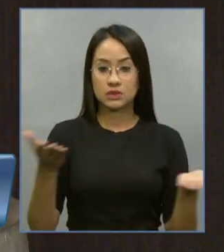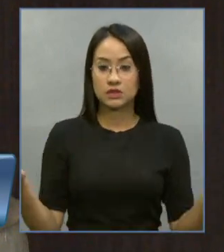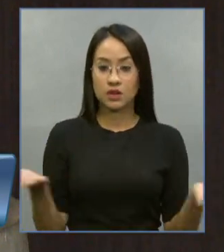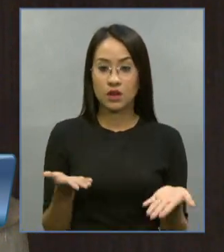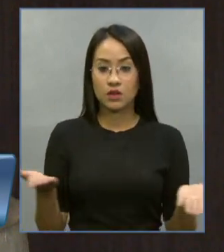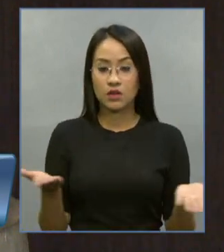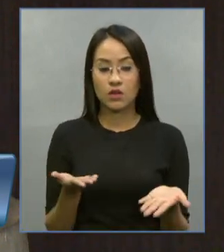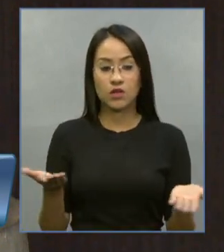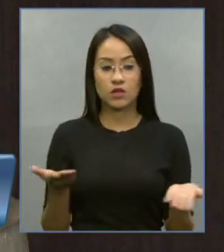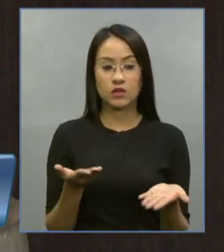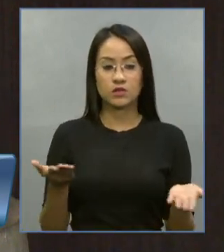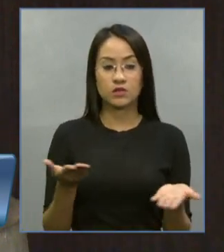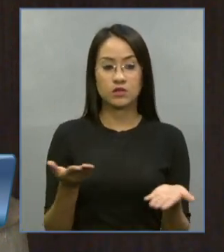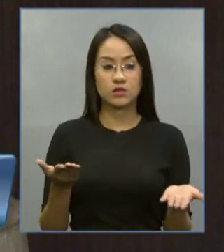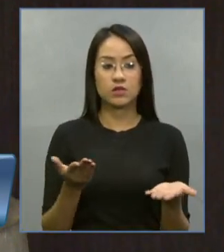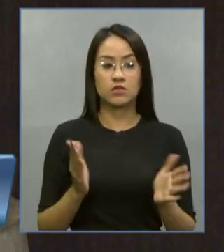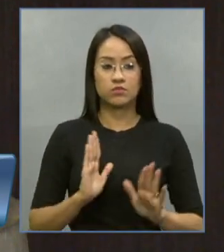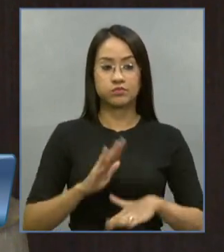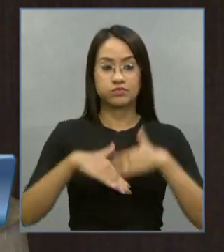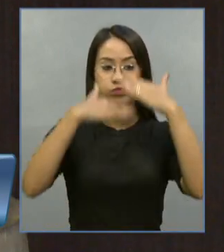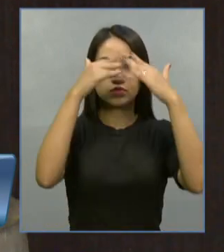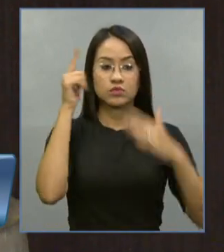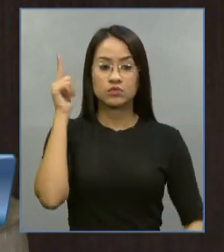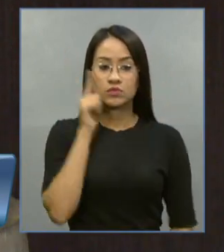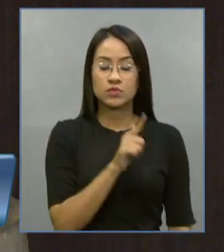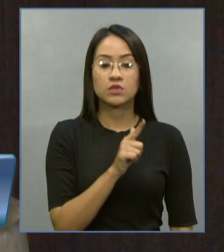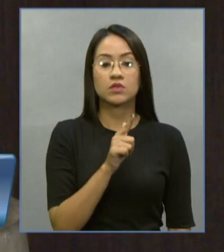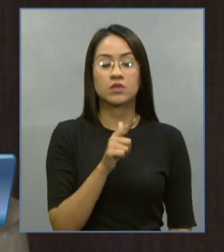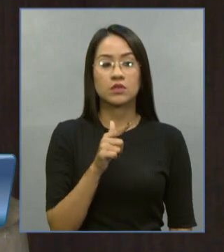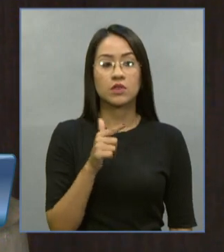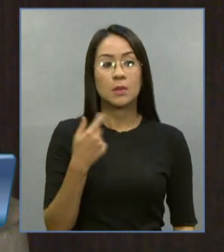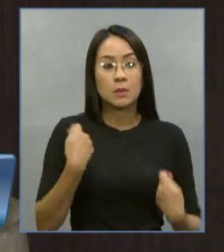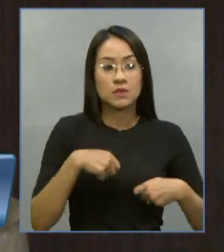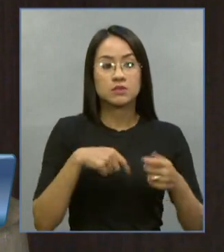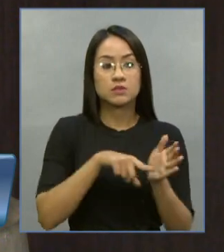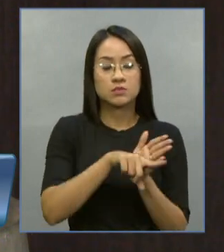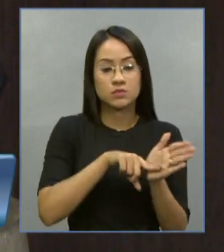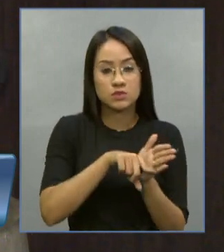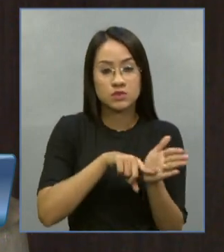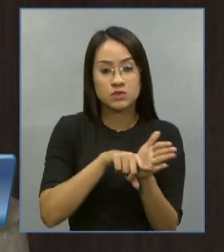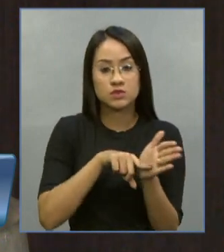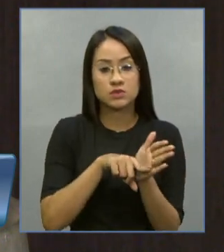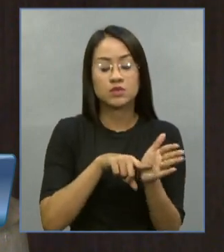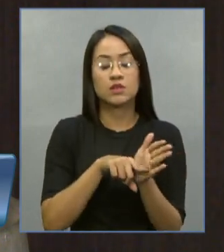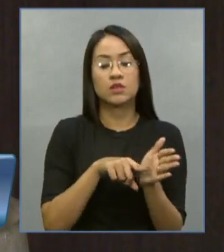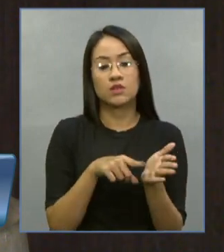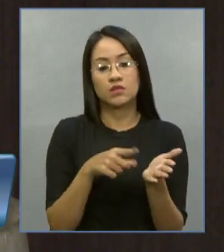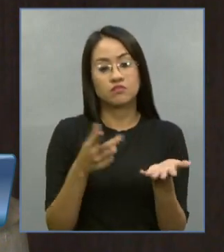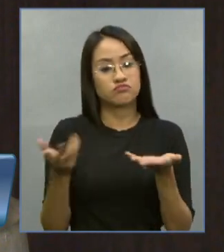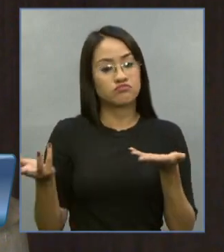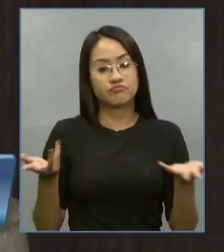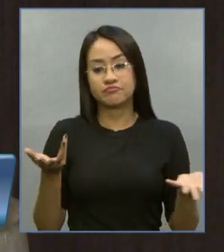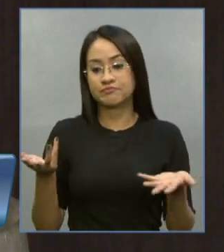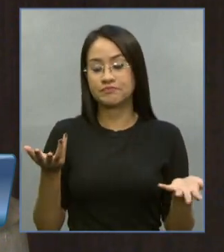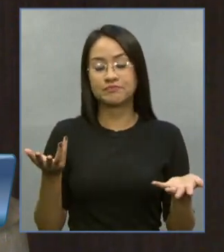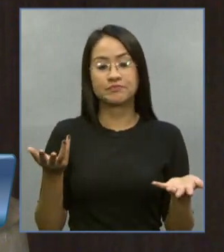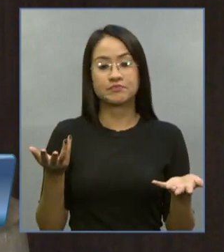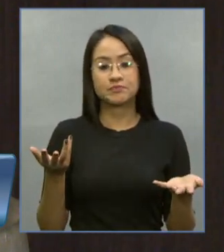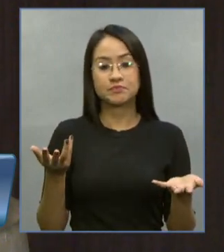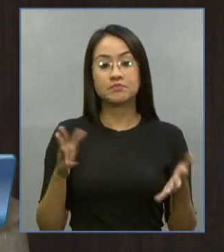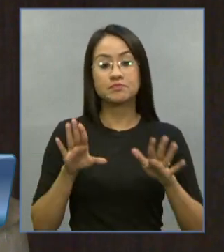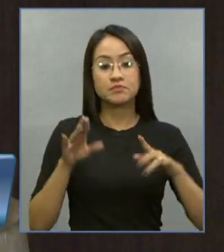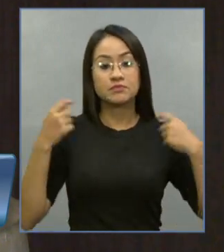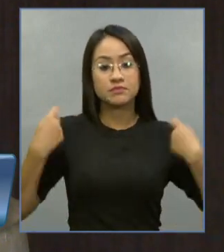esta patologia ela avança, por motivos que ainda devem ser pesquisados, ou genéticos, ou de contexto,